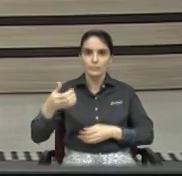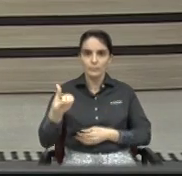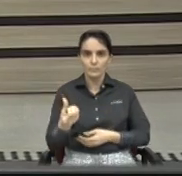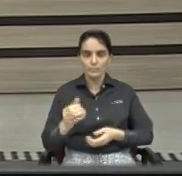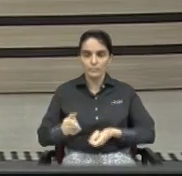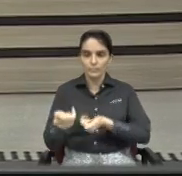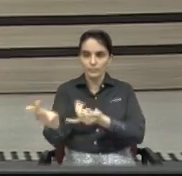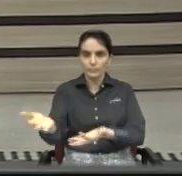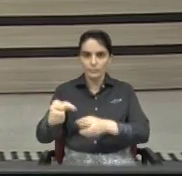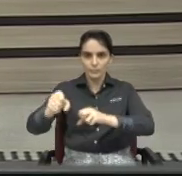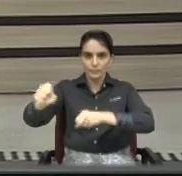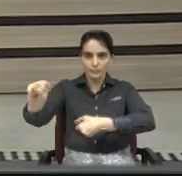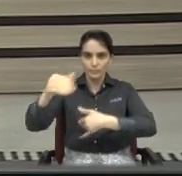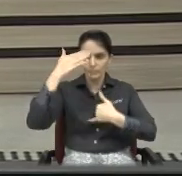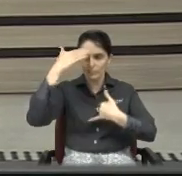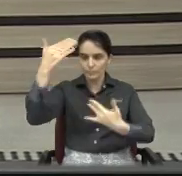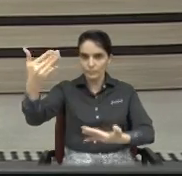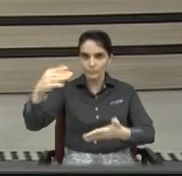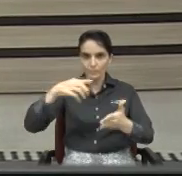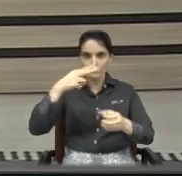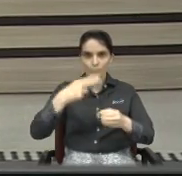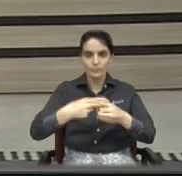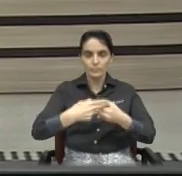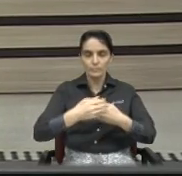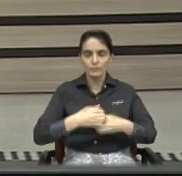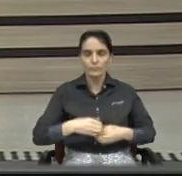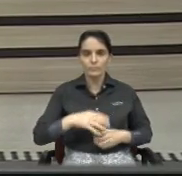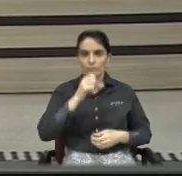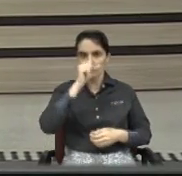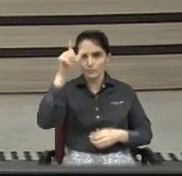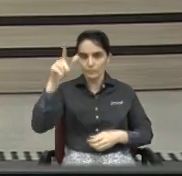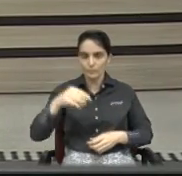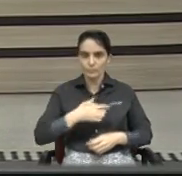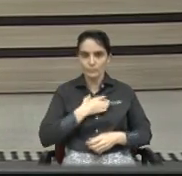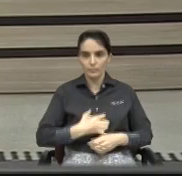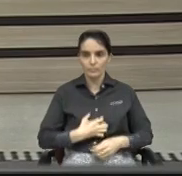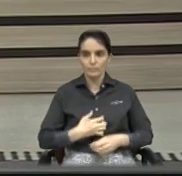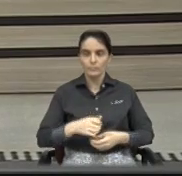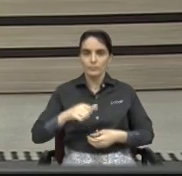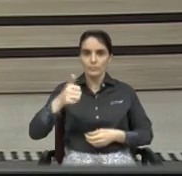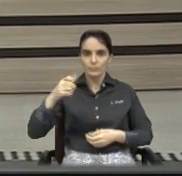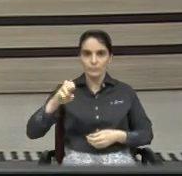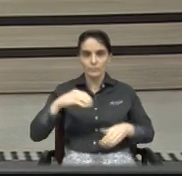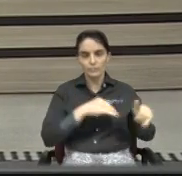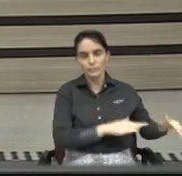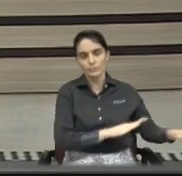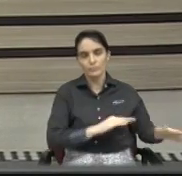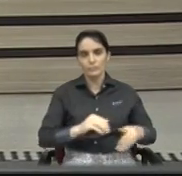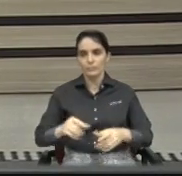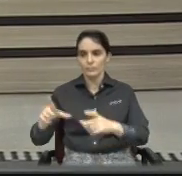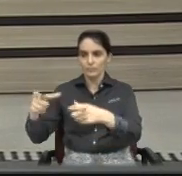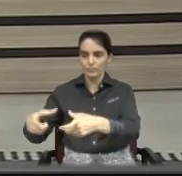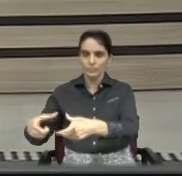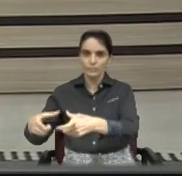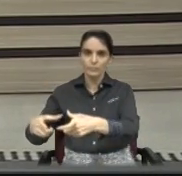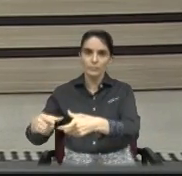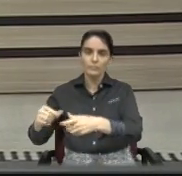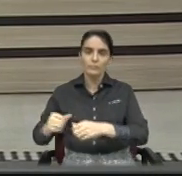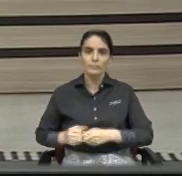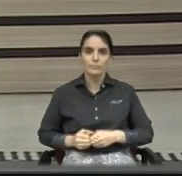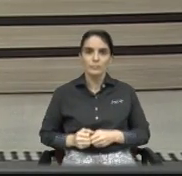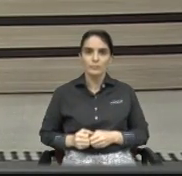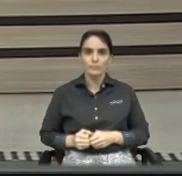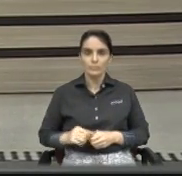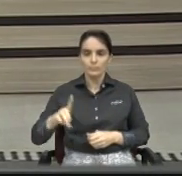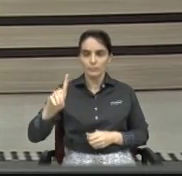concede diploma de gratidão da cidade de Limeira e medalha de mérito cívico 15 de setembro, Ordem Tatuíbi, à organização Valentes de Davi.